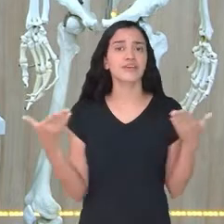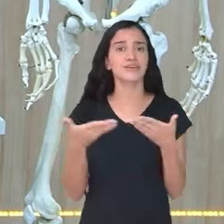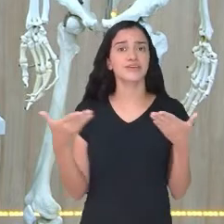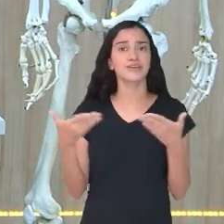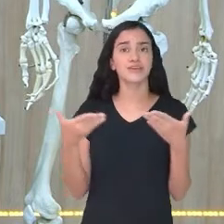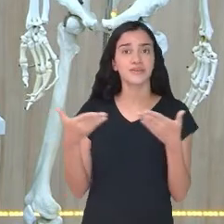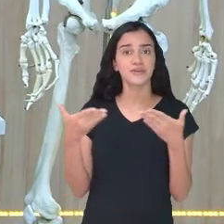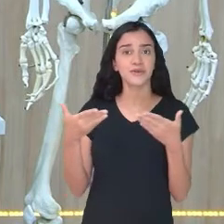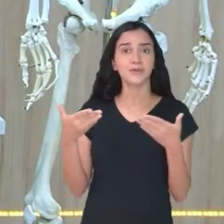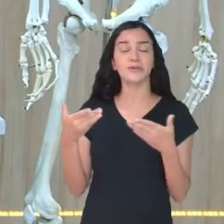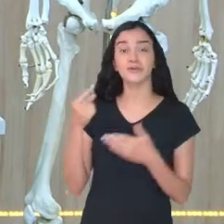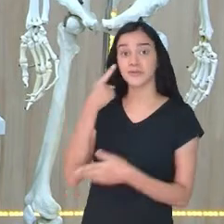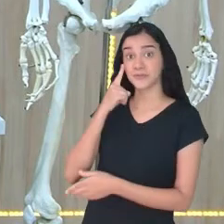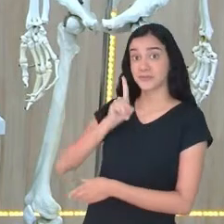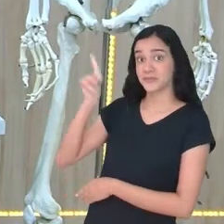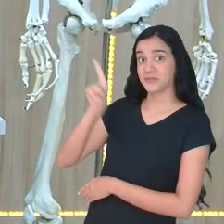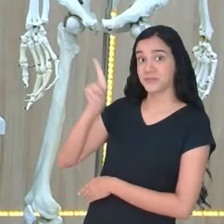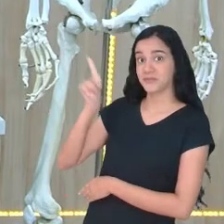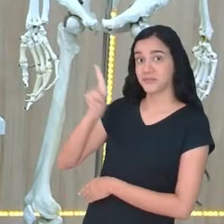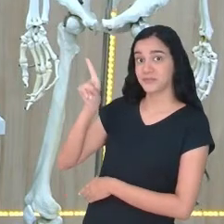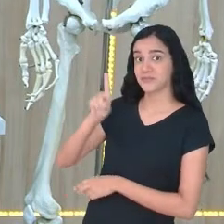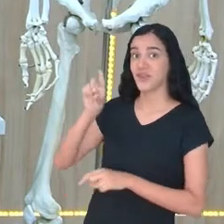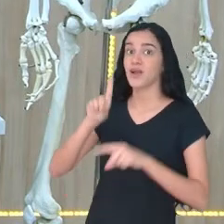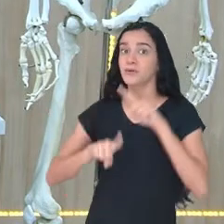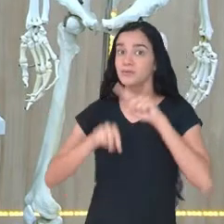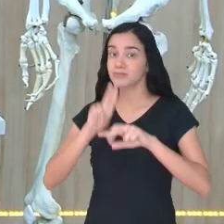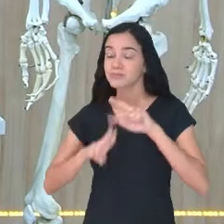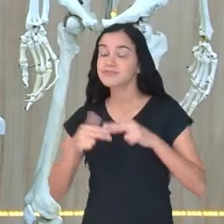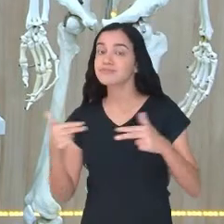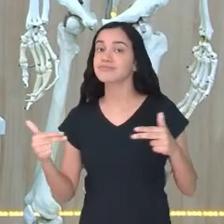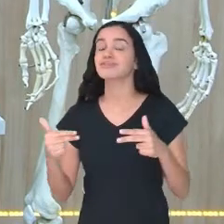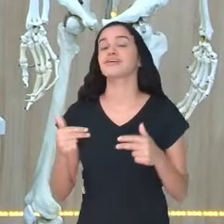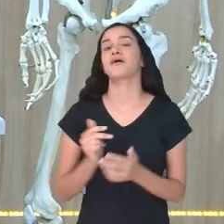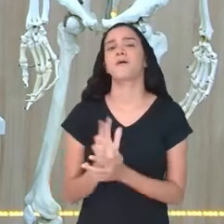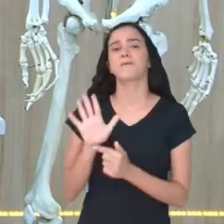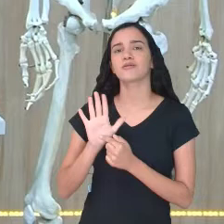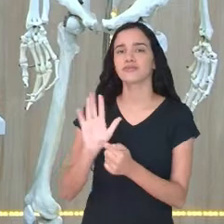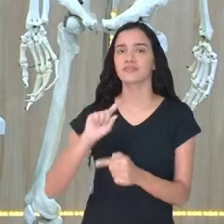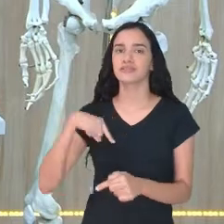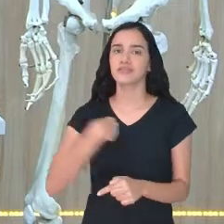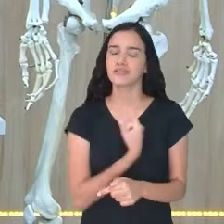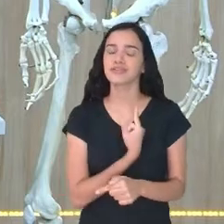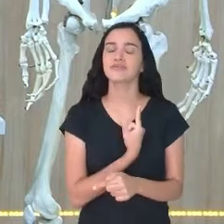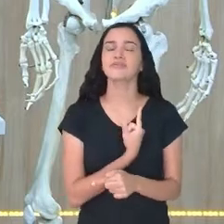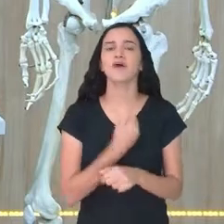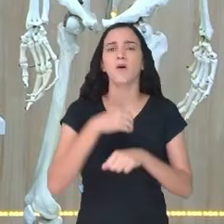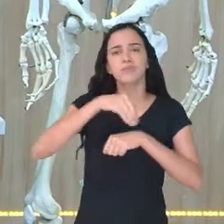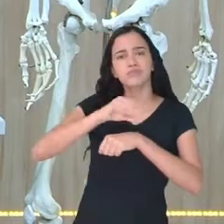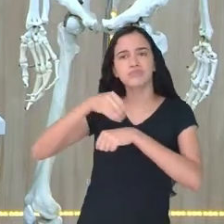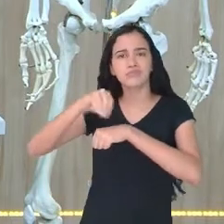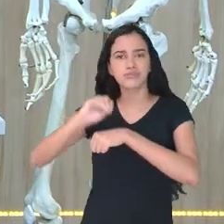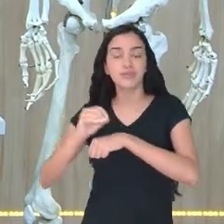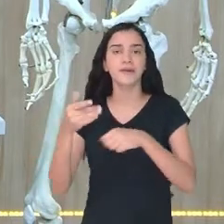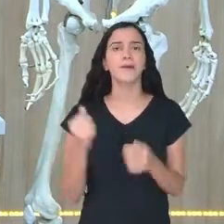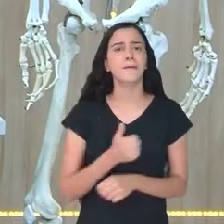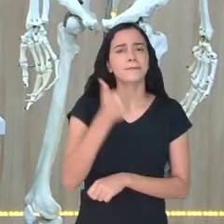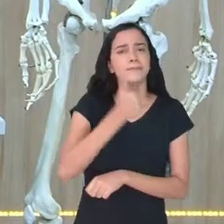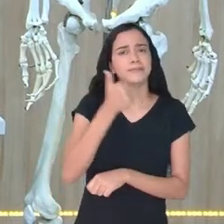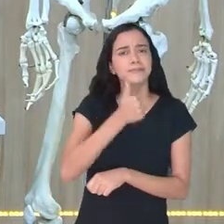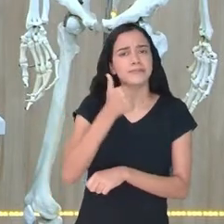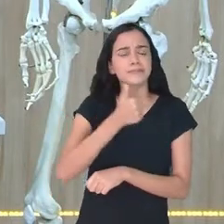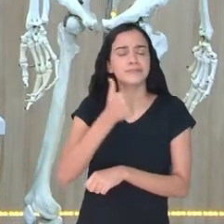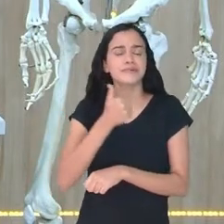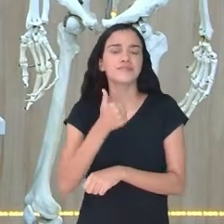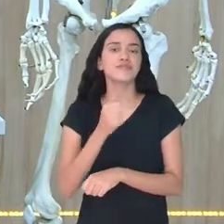com alguns materiais para a gente ilustrar a nossa aula. Mas antes, vamos para alguns avisos. O primeiro aviso que eu gostaria